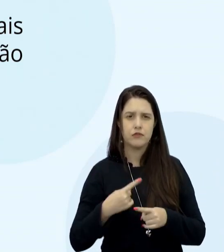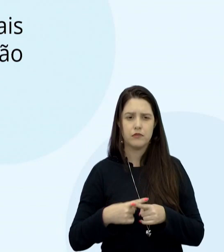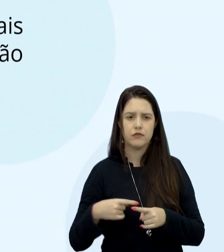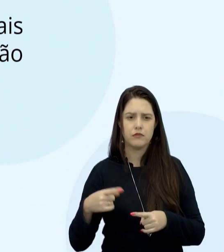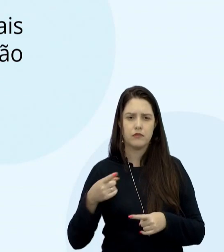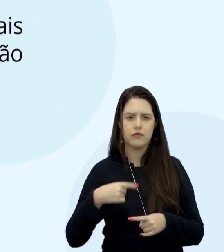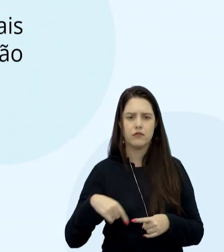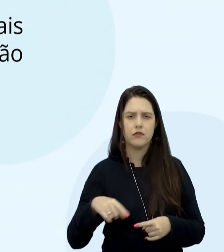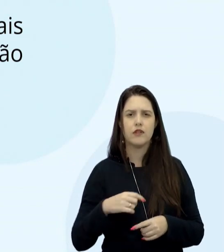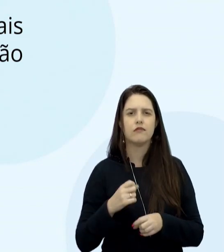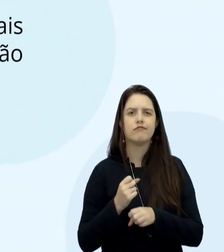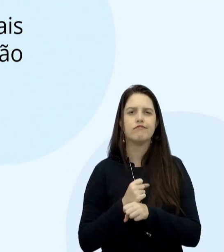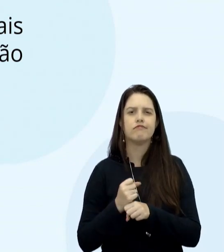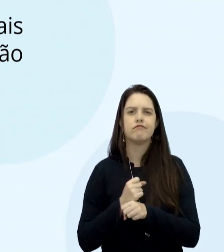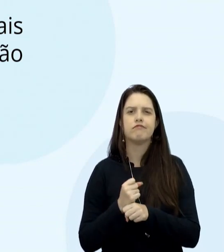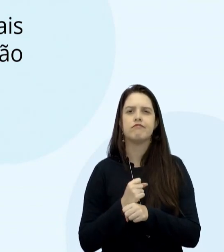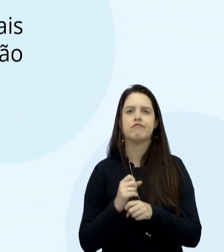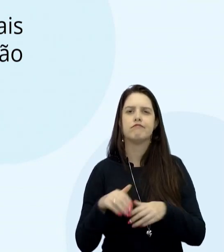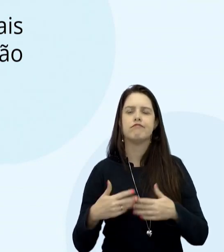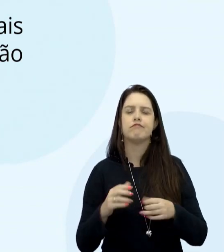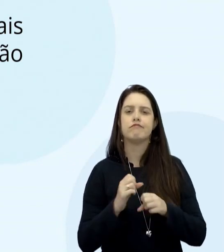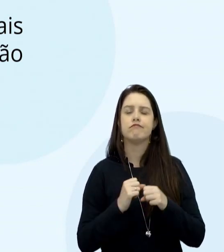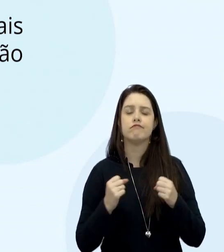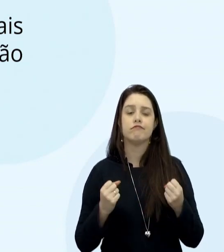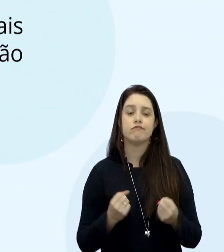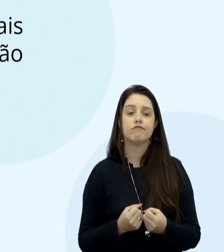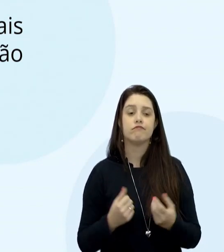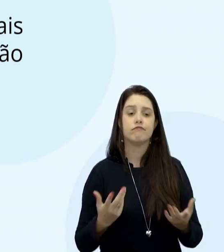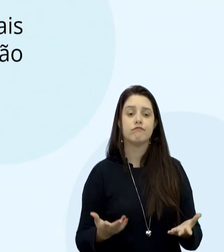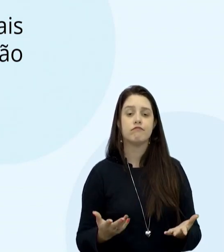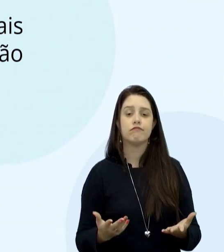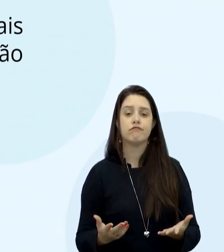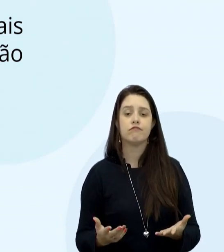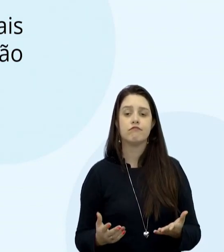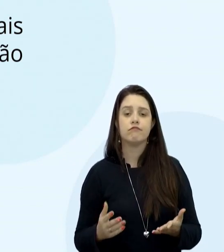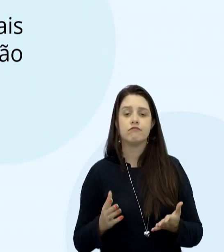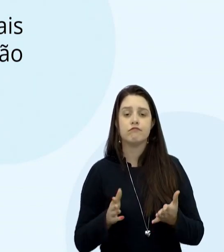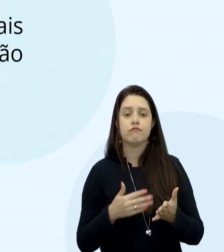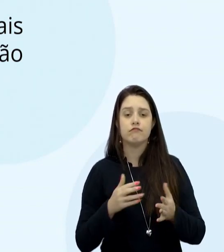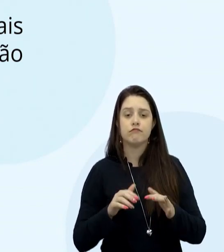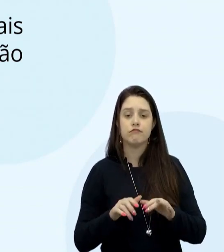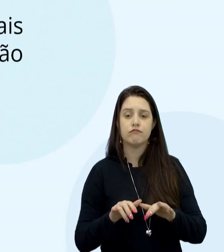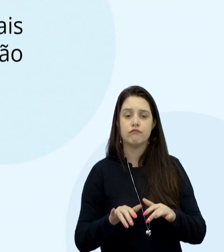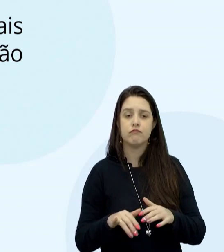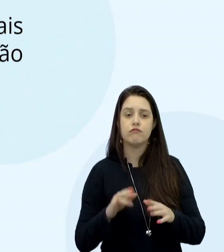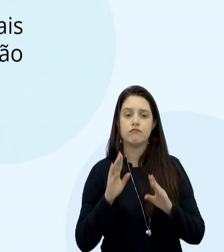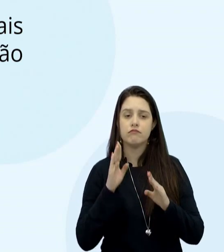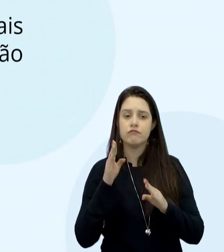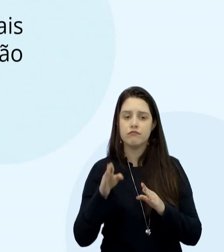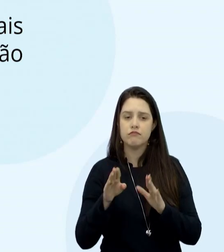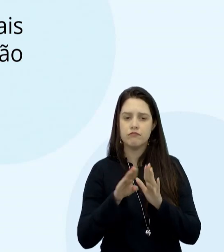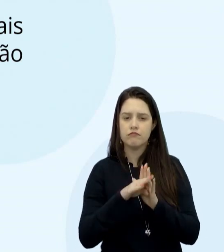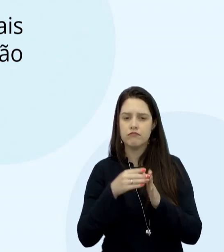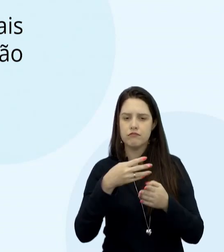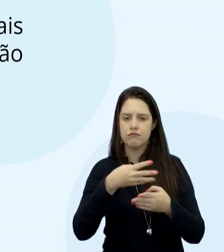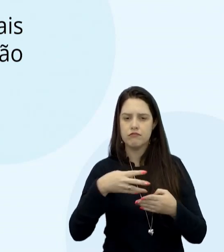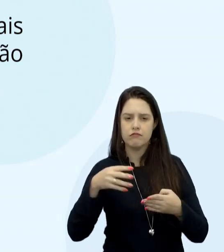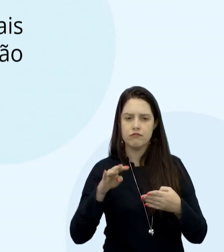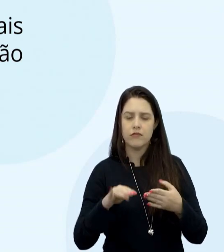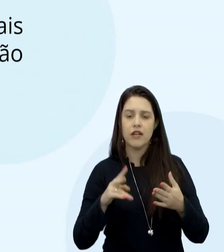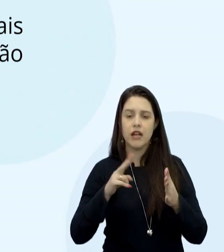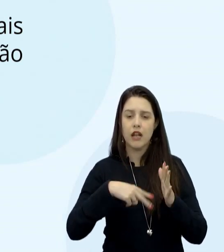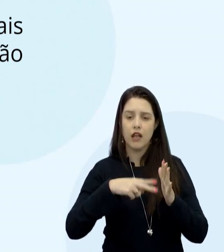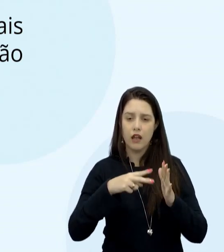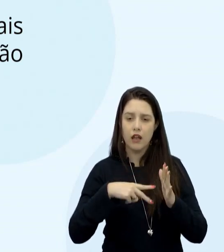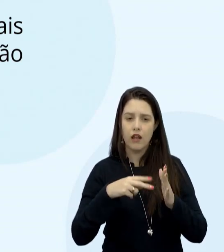todos estamos usando, né, esse sistema. O livro foi lançado em formato digital nas principais plataformas e aplicativos de leitura e integra